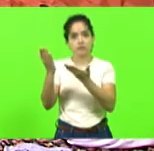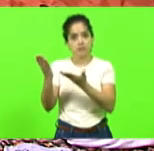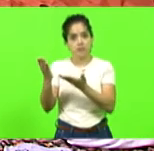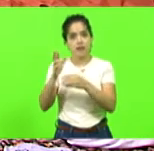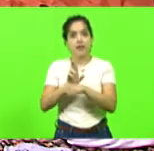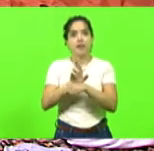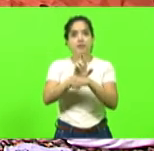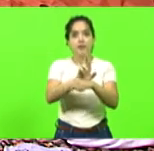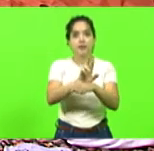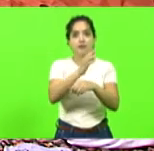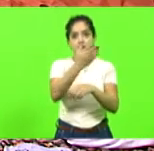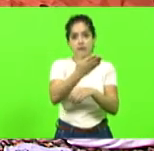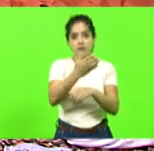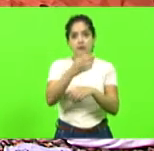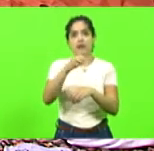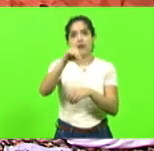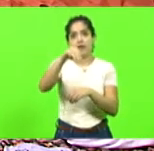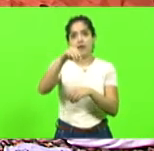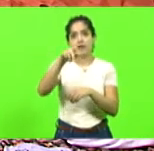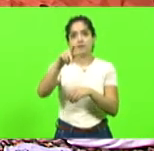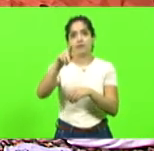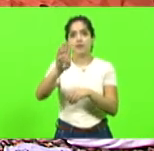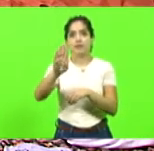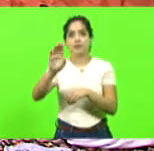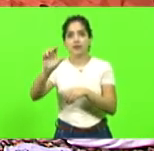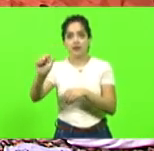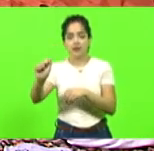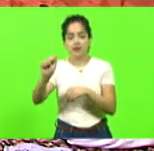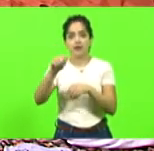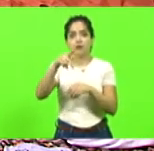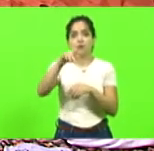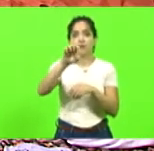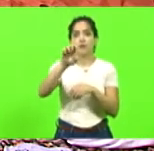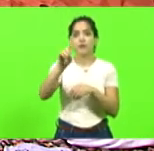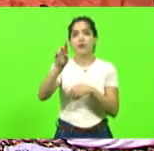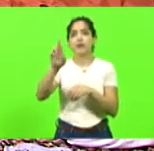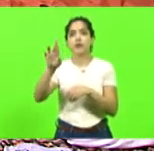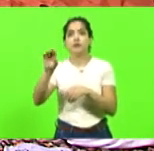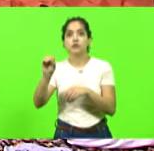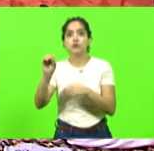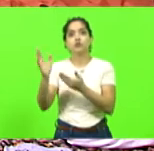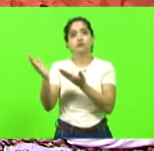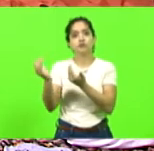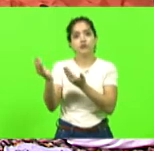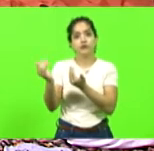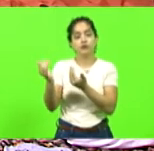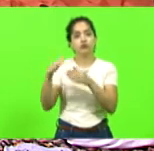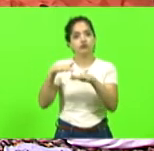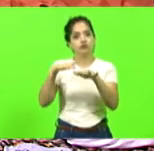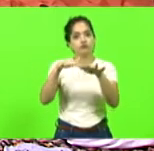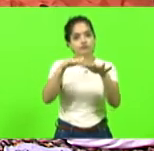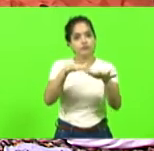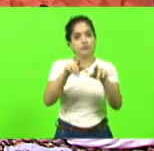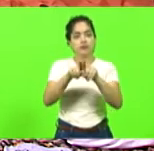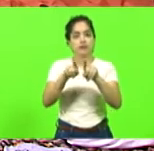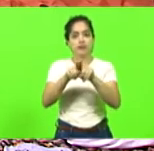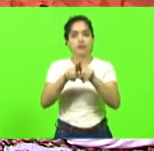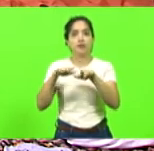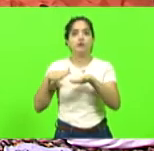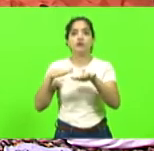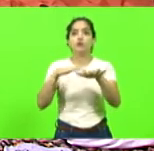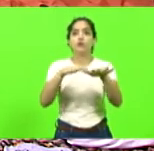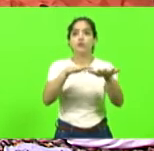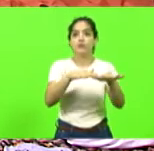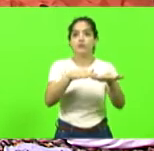o companheiro do MPA, aqui presente, o Pedro, do Levante Popular da Juventude, e os nossos companheiros do Movimento